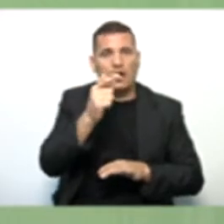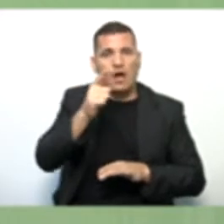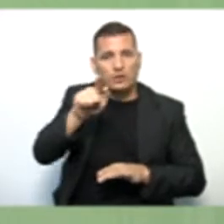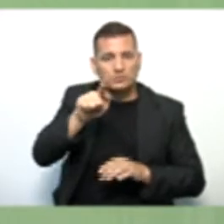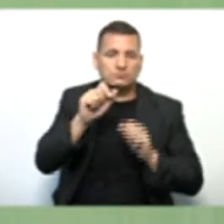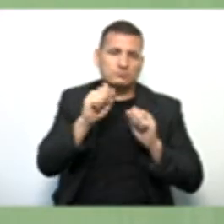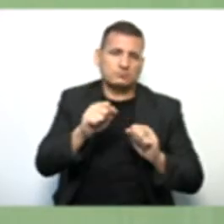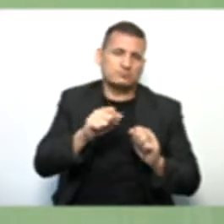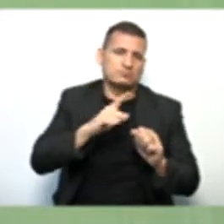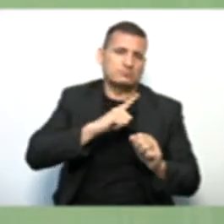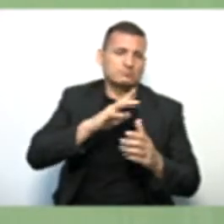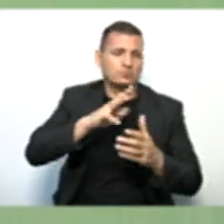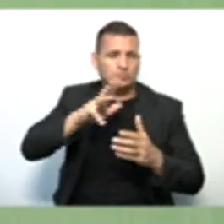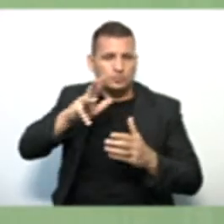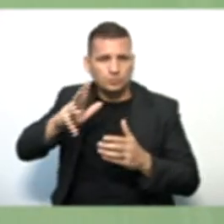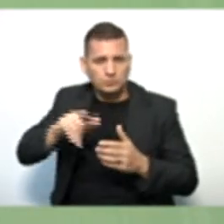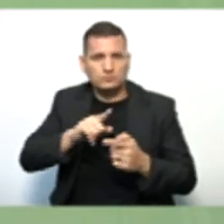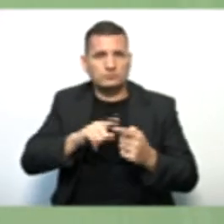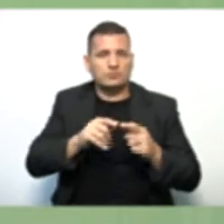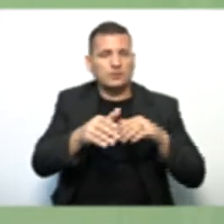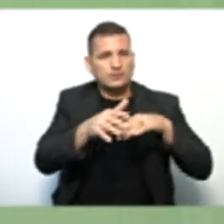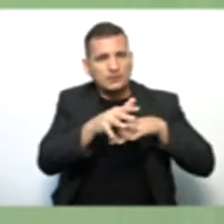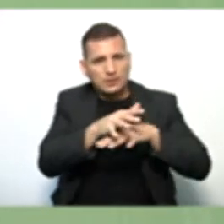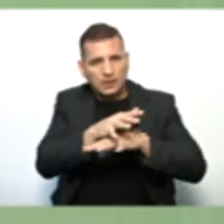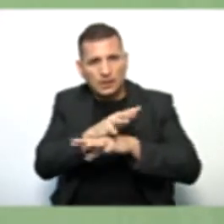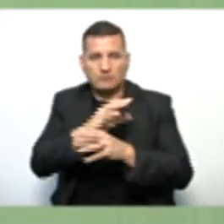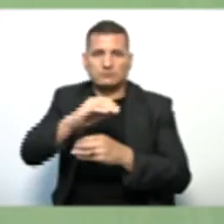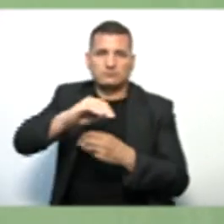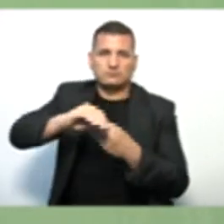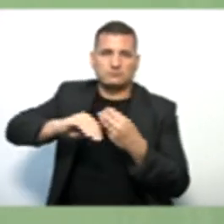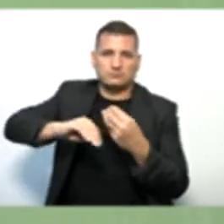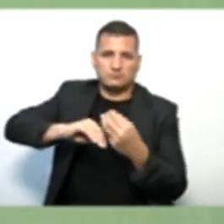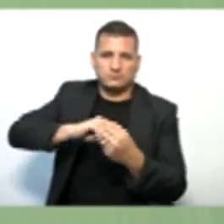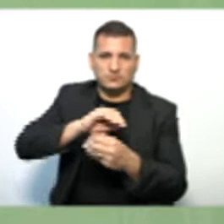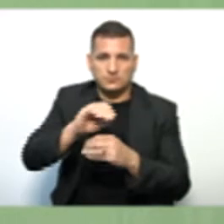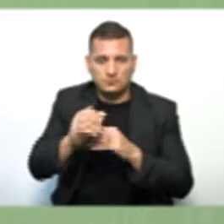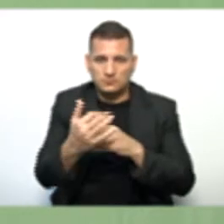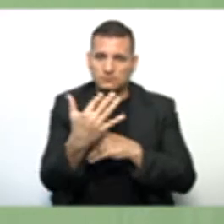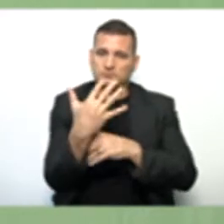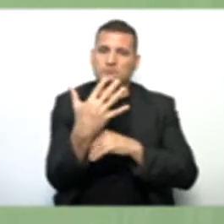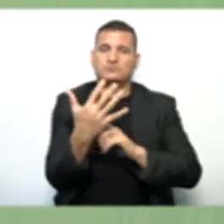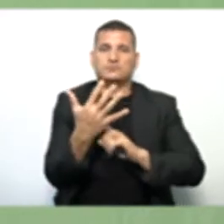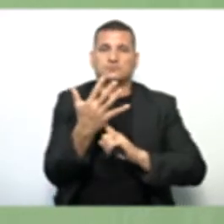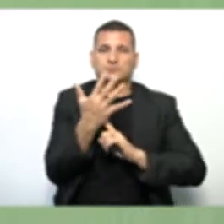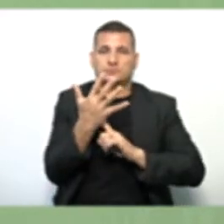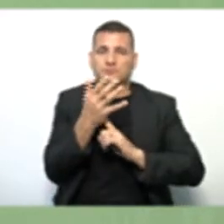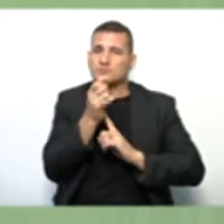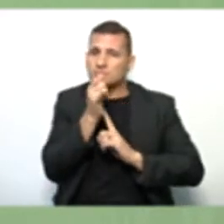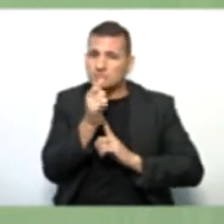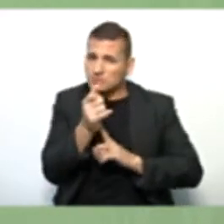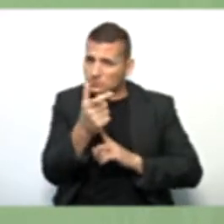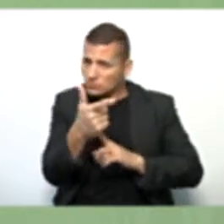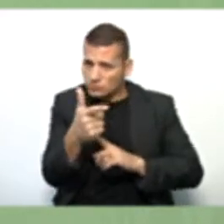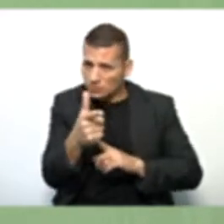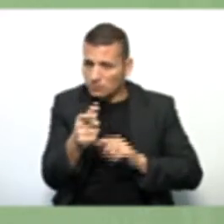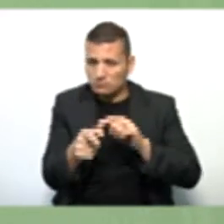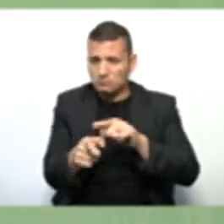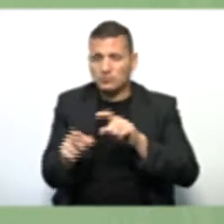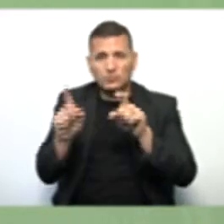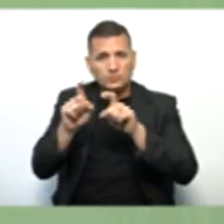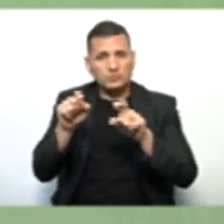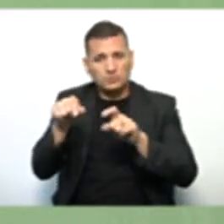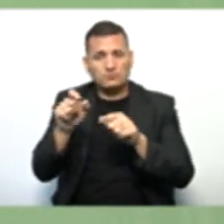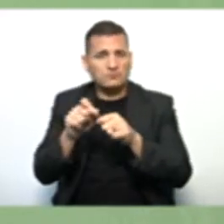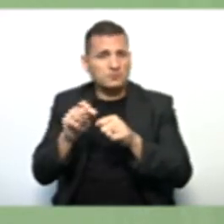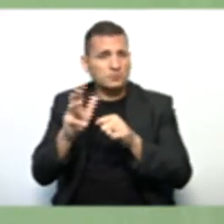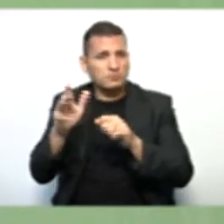caso, pode ter a nossa entrada, pode ter o nosso processamento, mas se a gente não colocar nada para sair, o computador vai fazer tudo isso e não vai